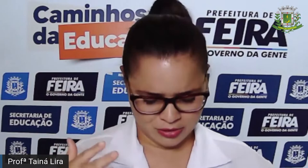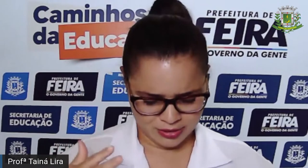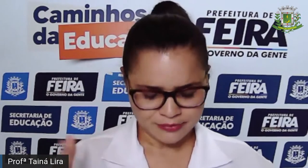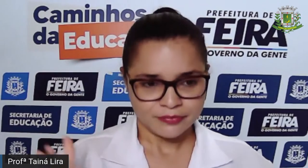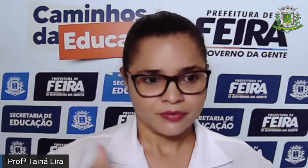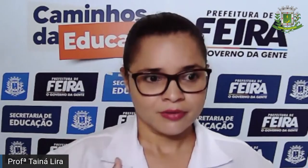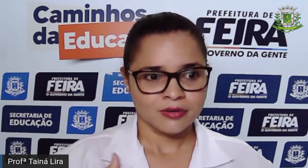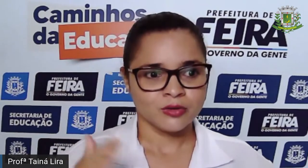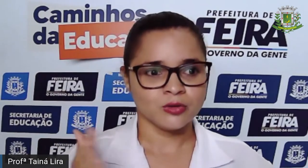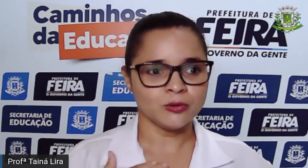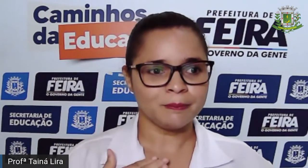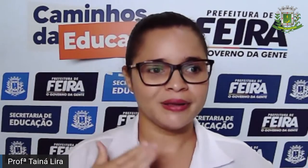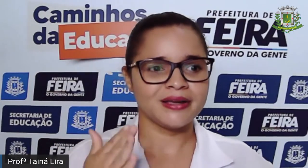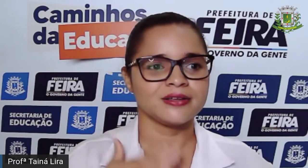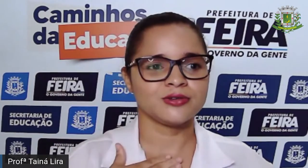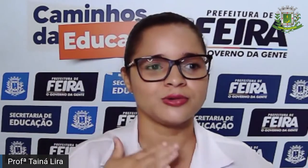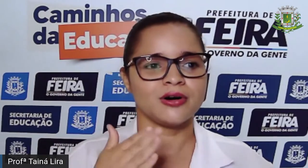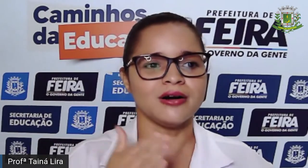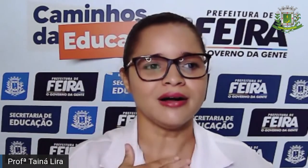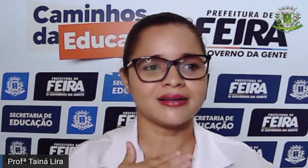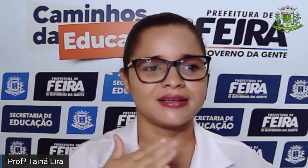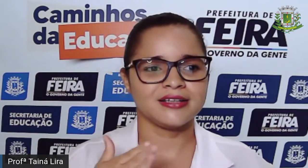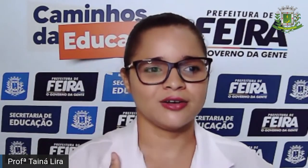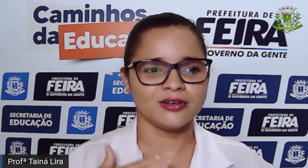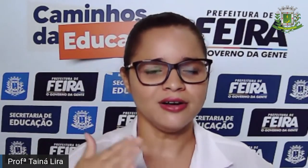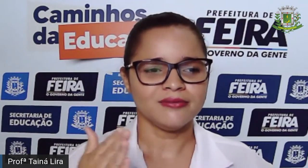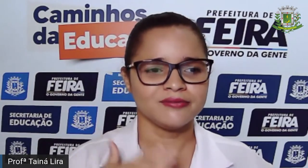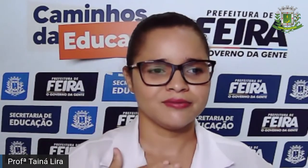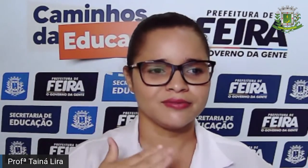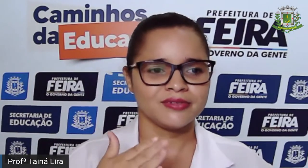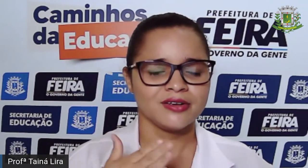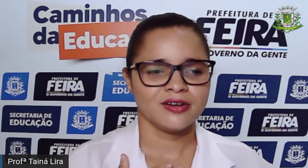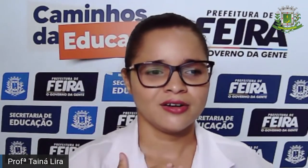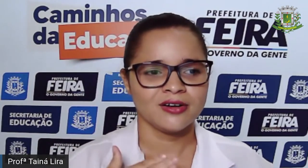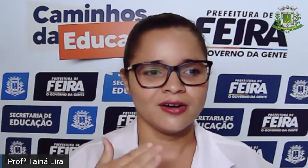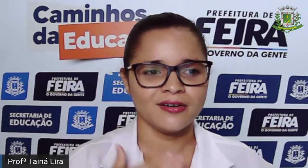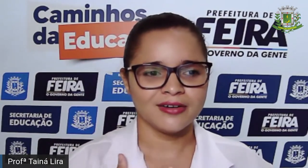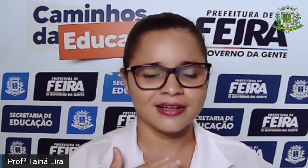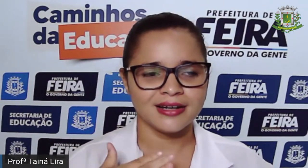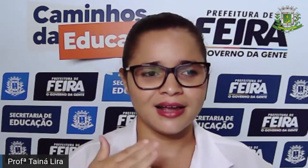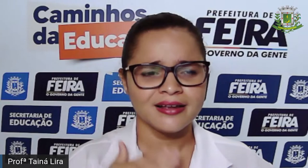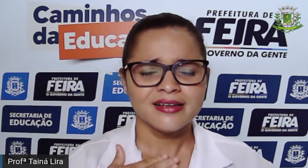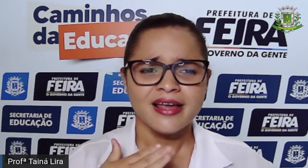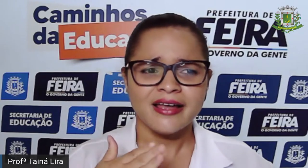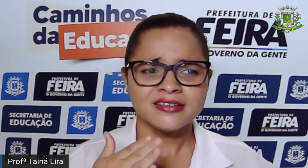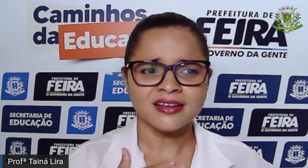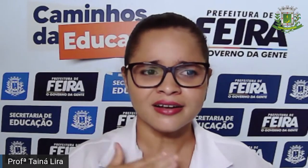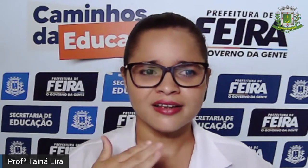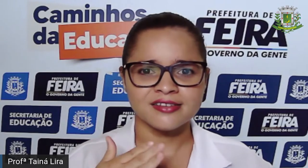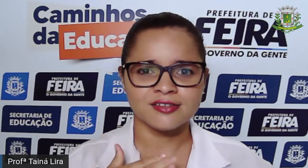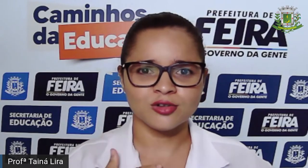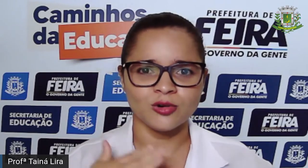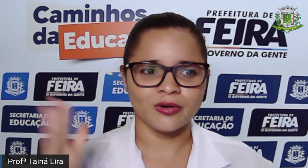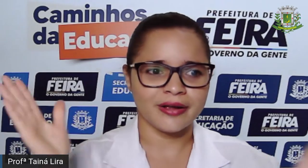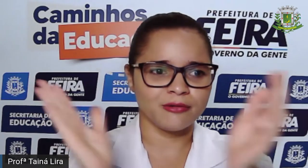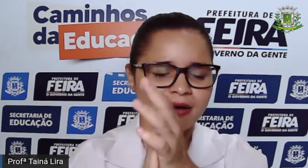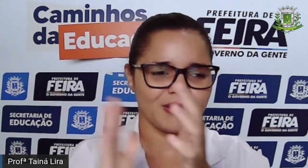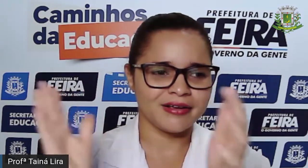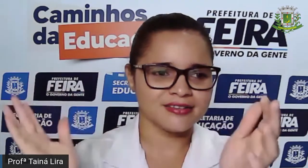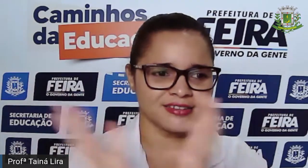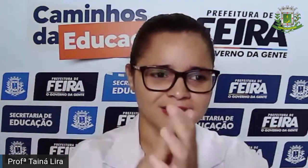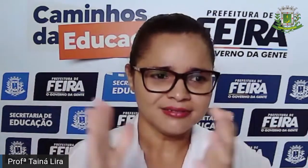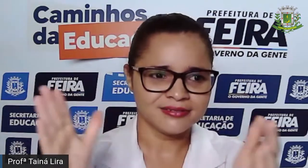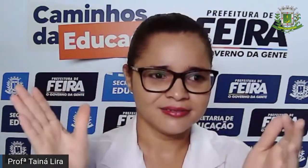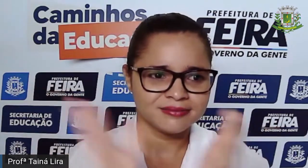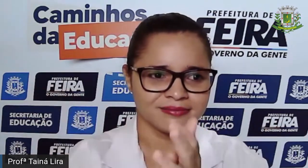mão, ó, no peito, ó, aqui, ó. Olha lá. Será que esse som é igual